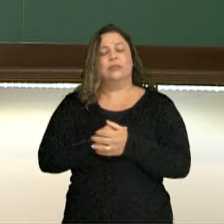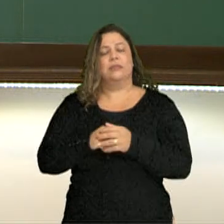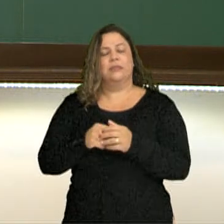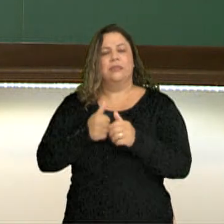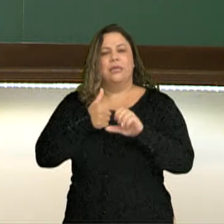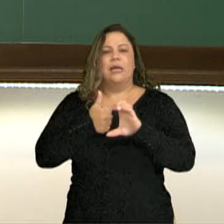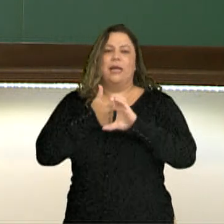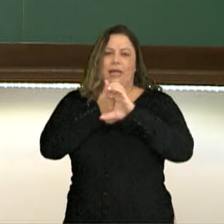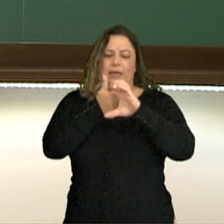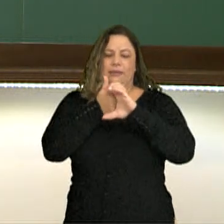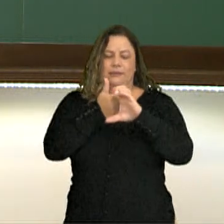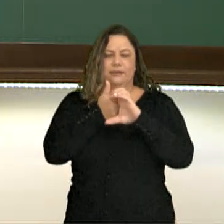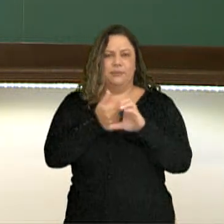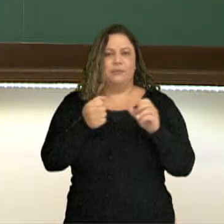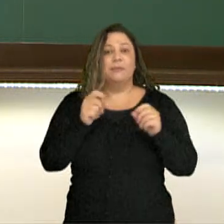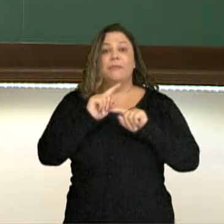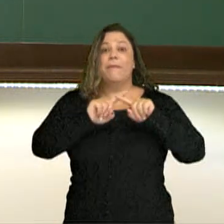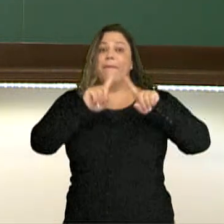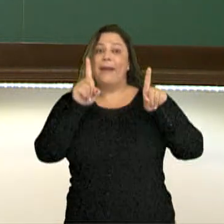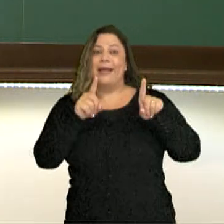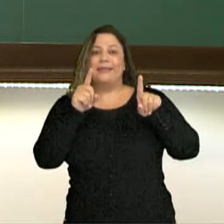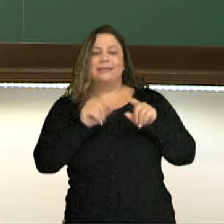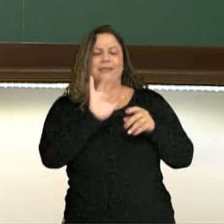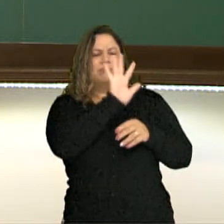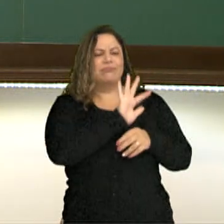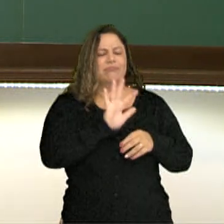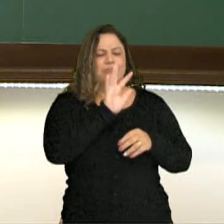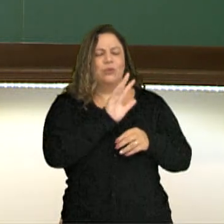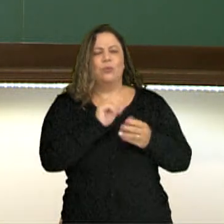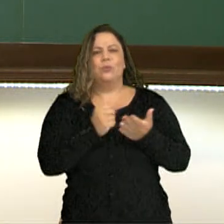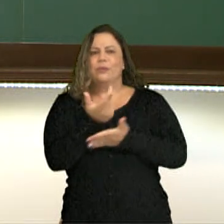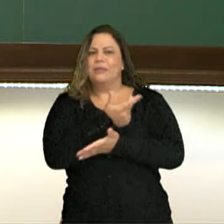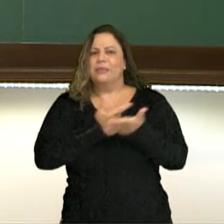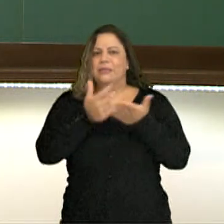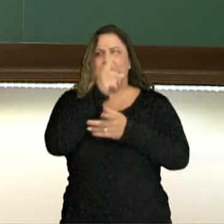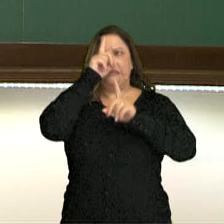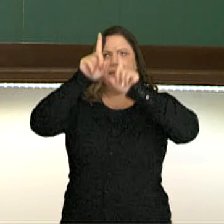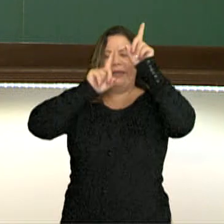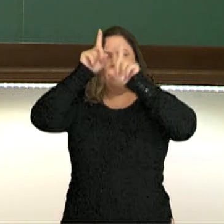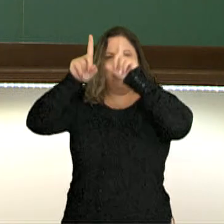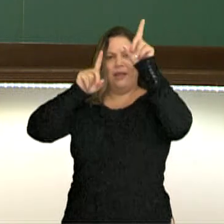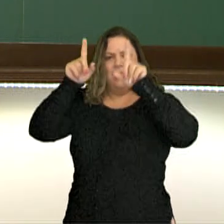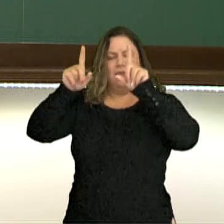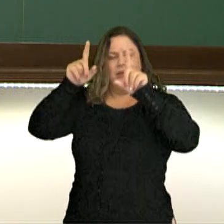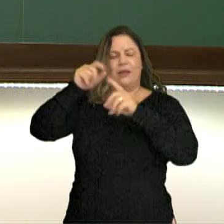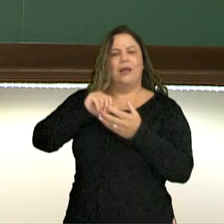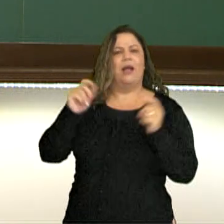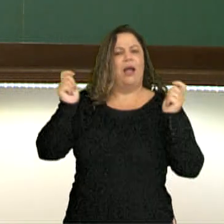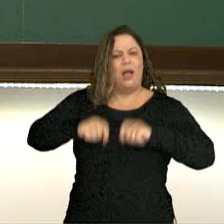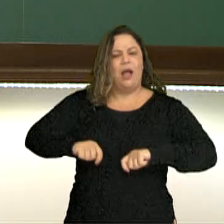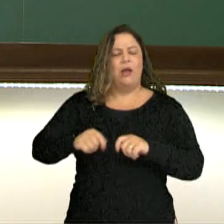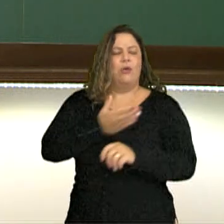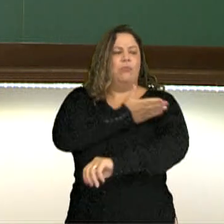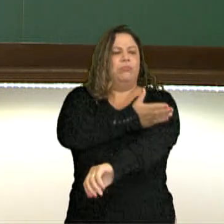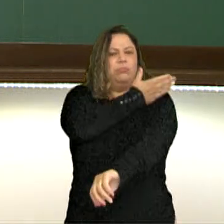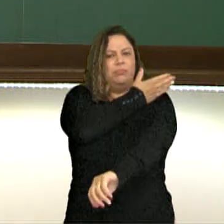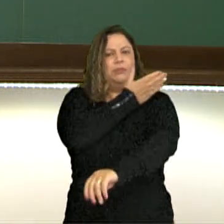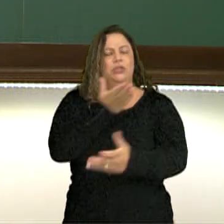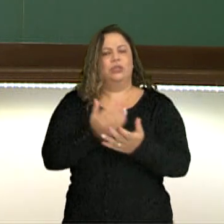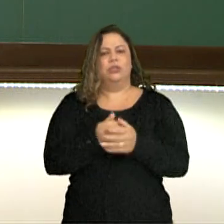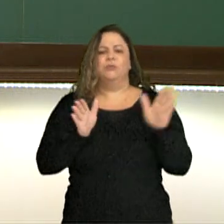desenho está na representação da ideia, do ideal de sagrado que tanto o homem primitivo quanto o homem da Idade Média